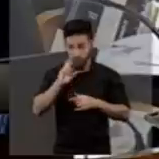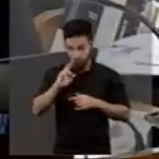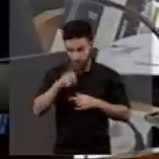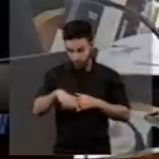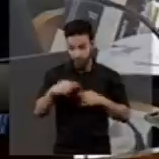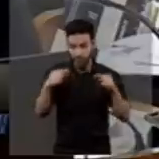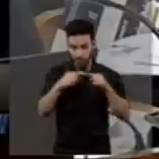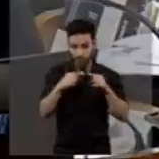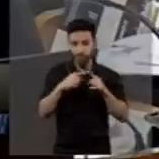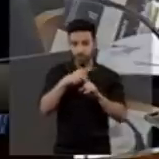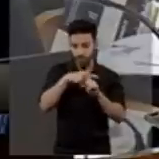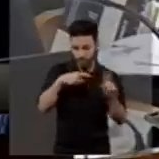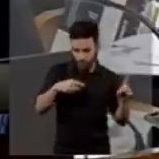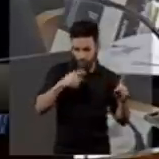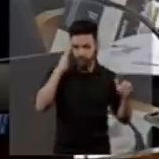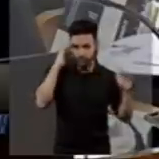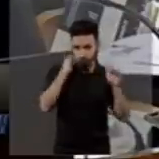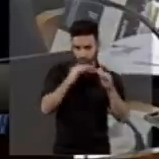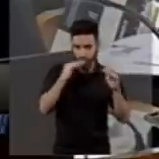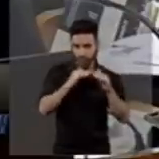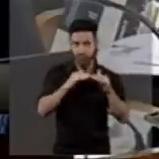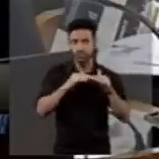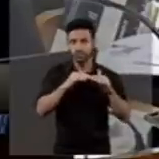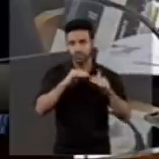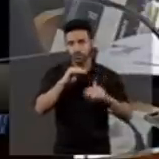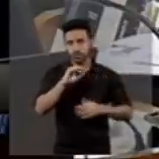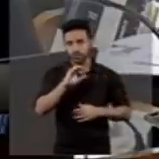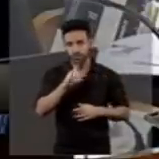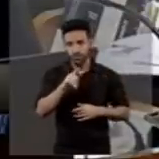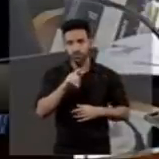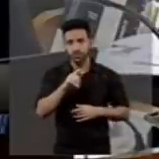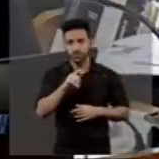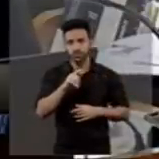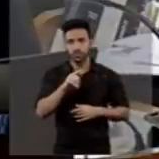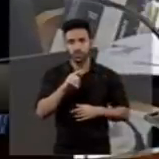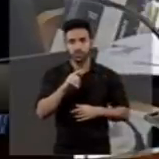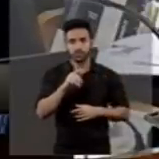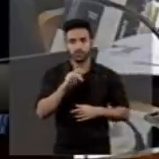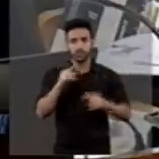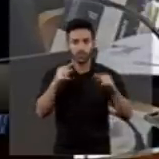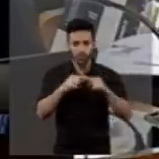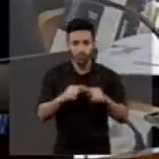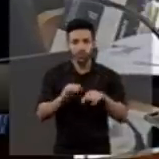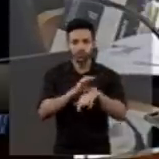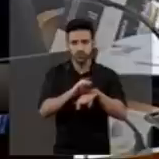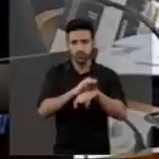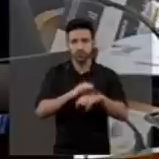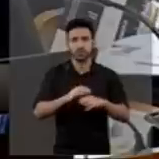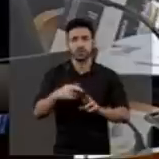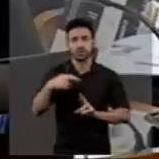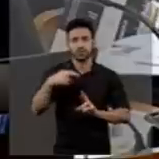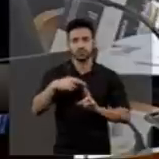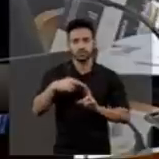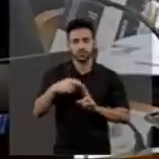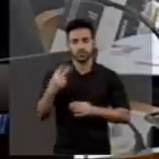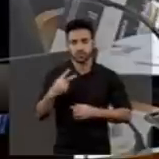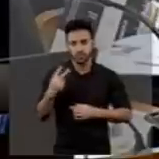parcialmente procedente declaração. Entendo constitucional o inciso 2º,